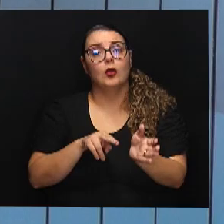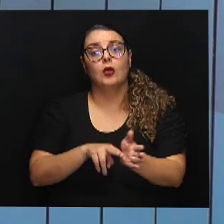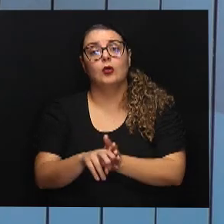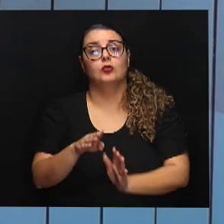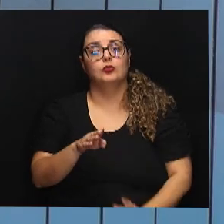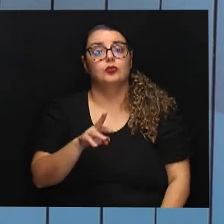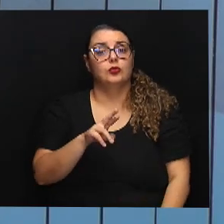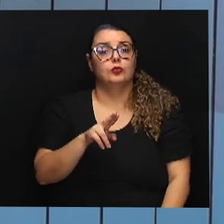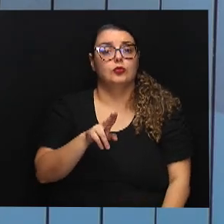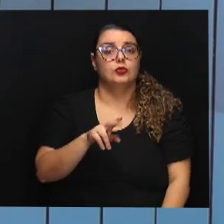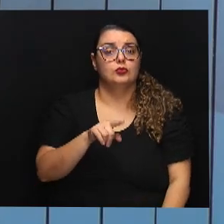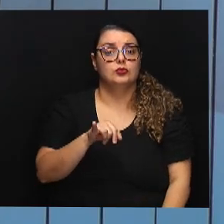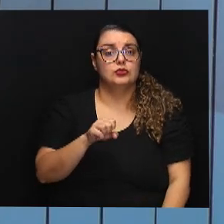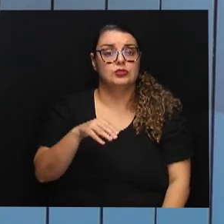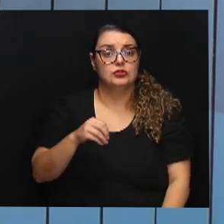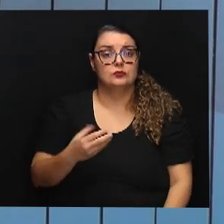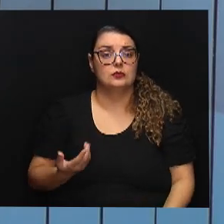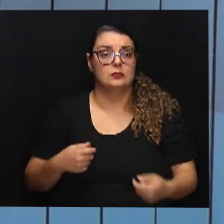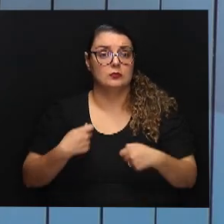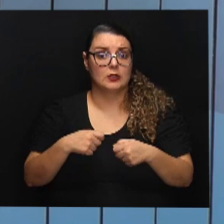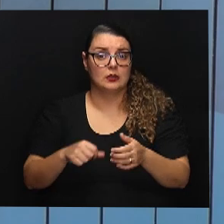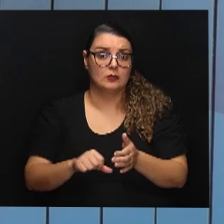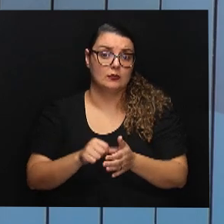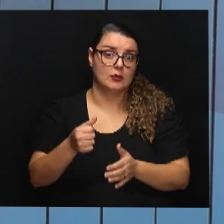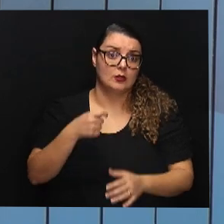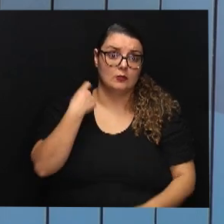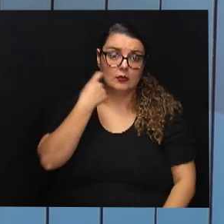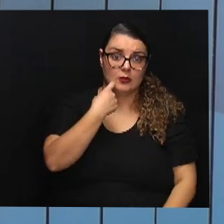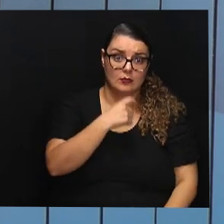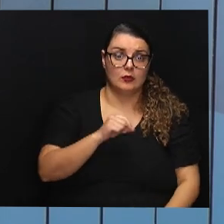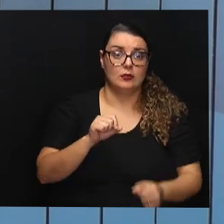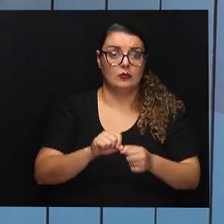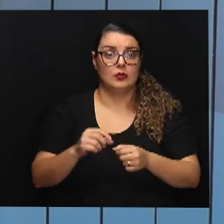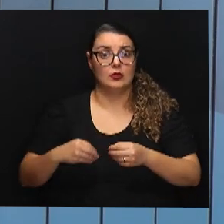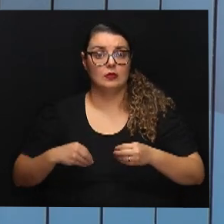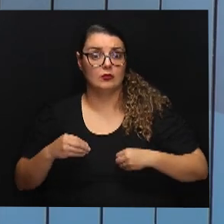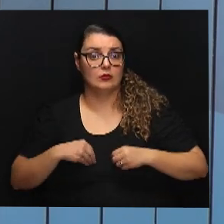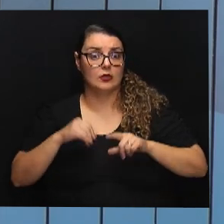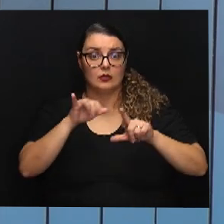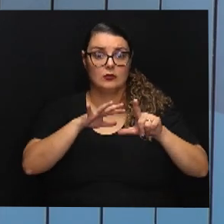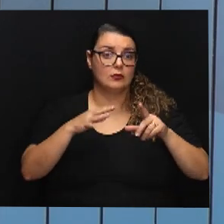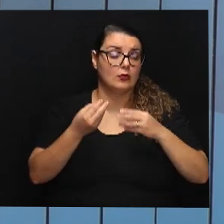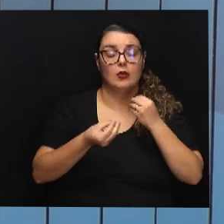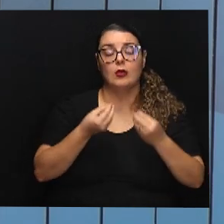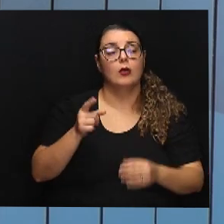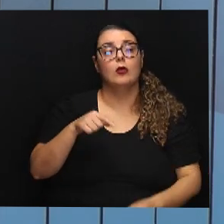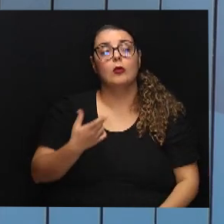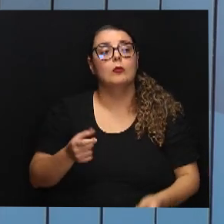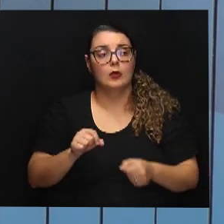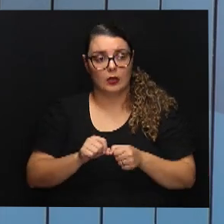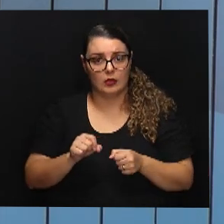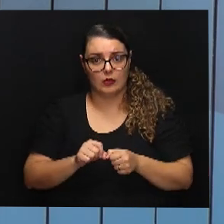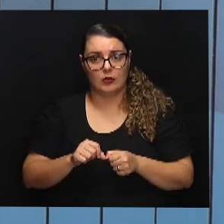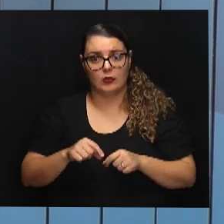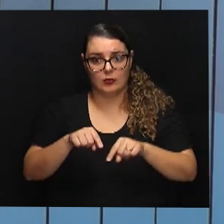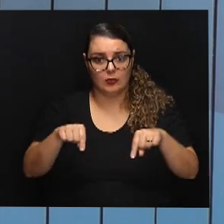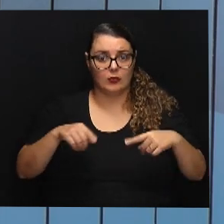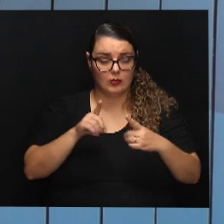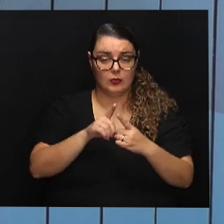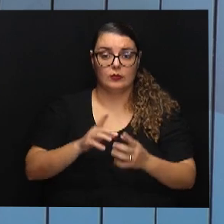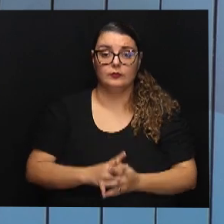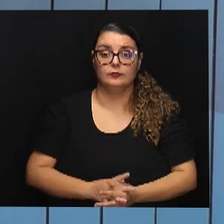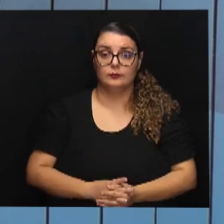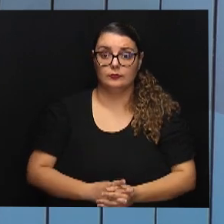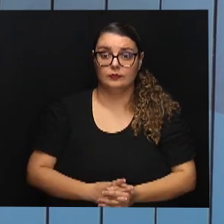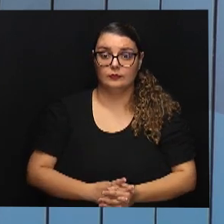E como que a gente faz o diagnóstico do bruxismo? Precisa ir primeiro, né, ao dentista, fazer algum exame de